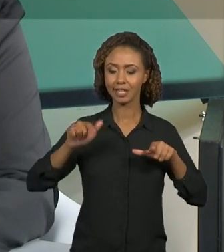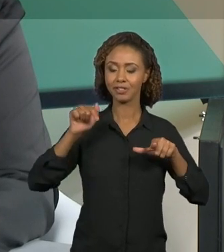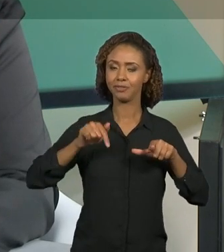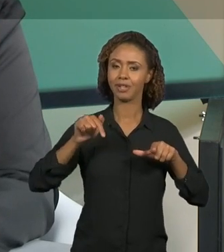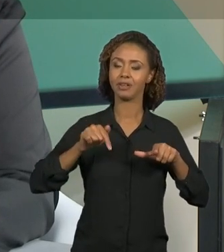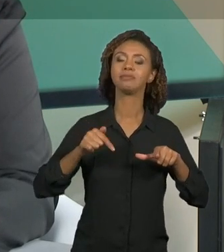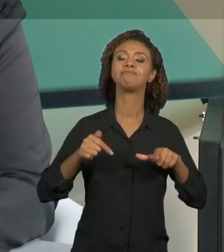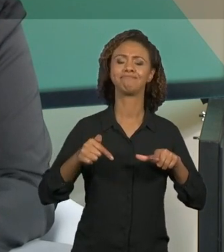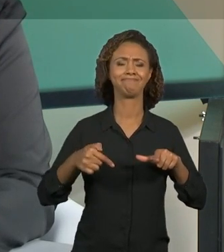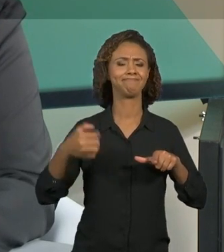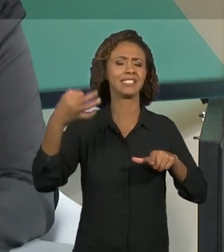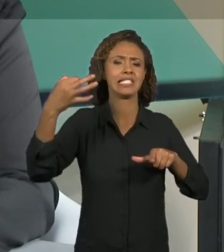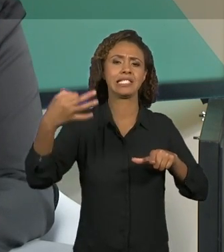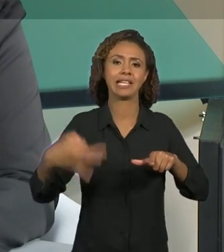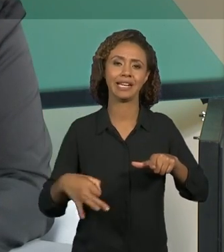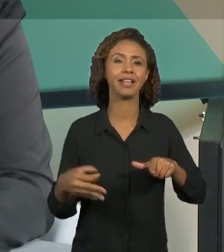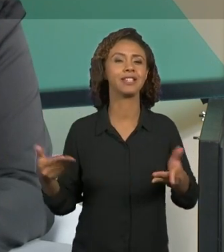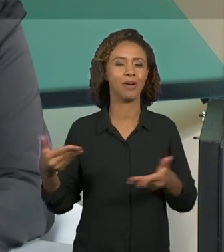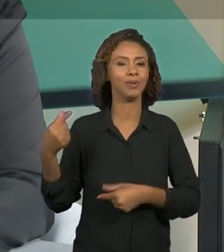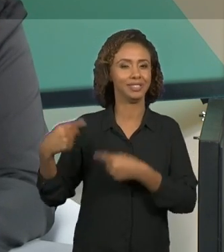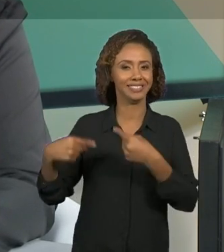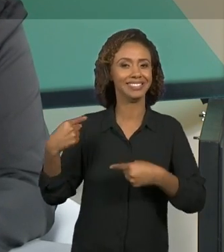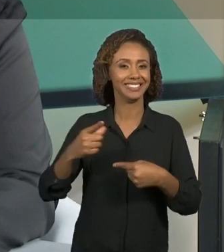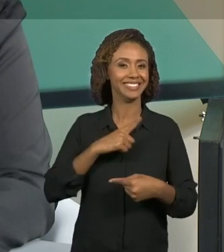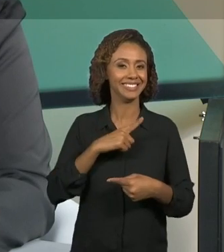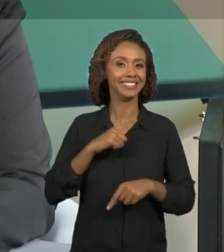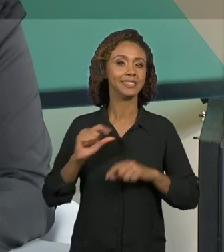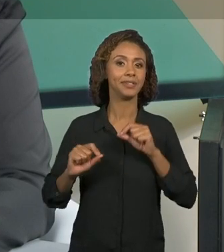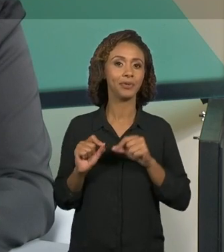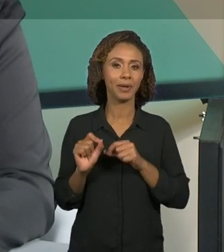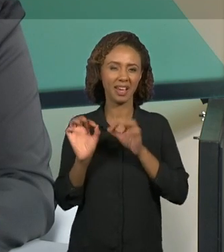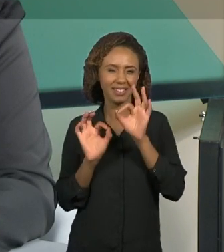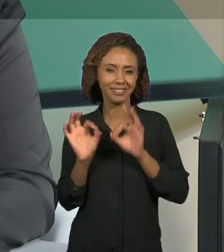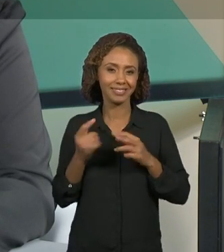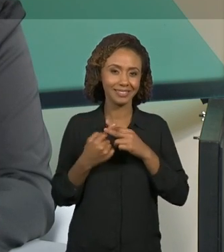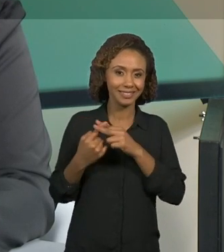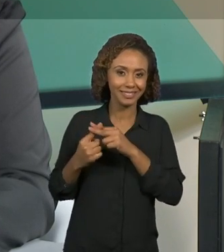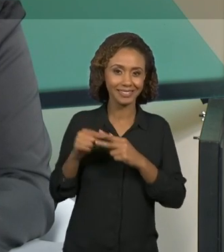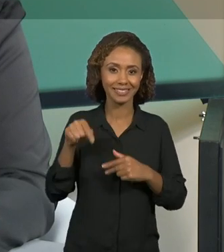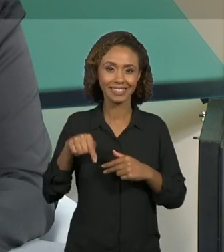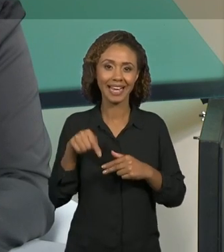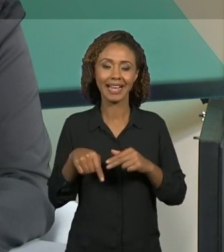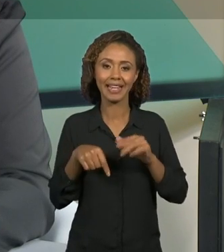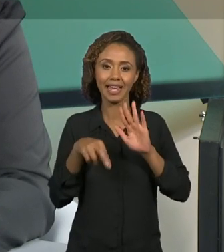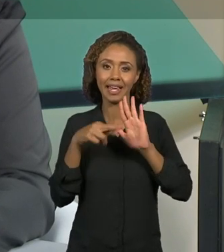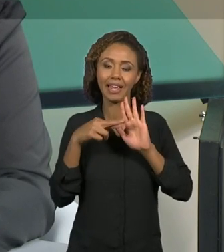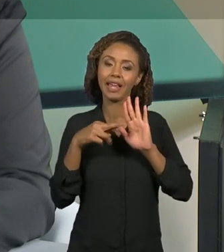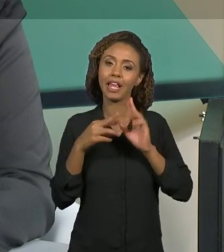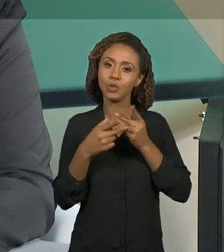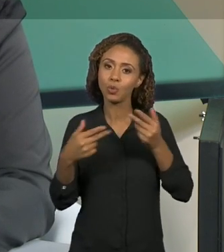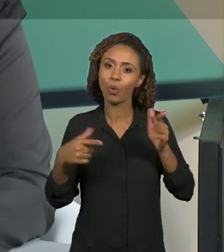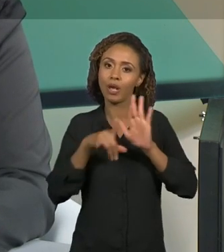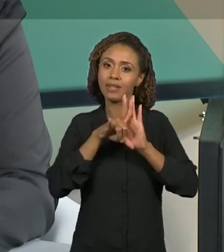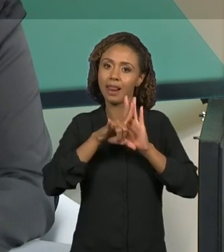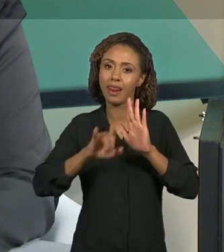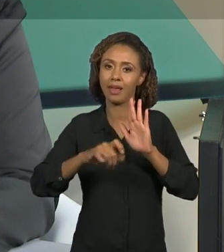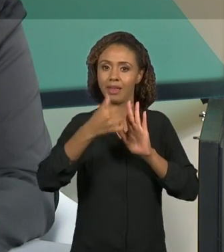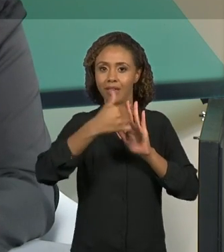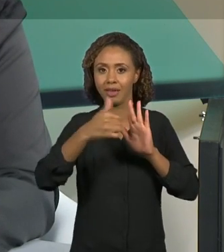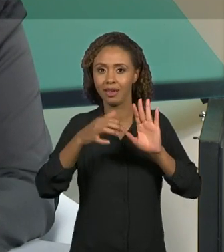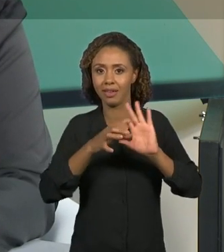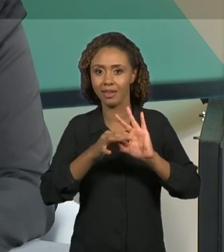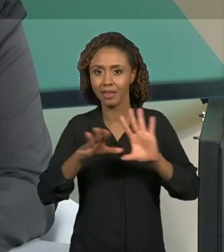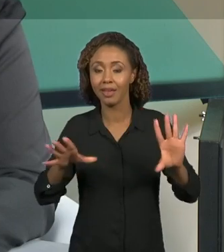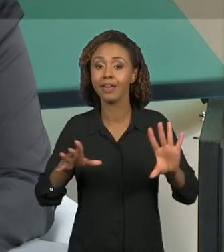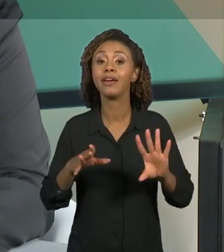certeza absoluta a gente tava discutindo hoje trabalhando nos ajustes finais da nossa regulamentação e avaliação para que